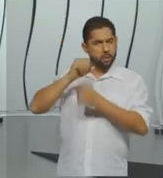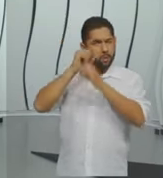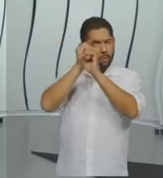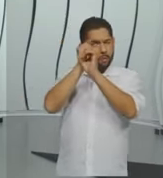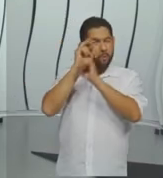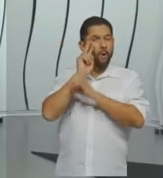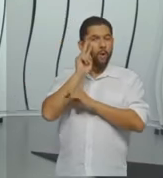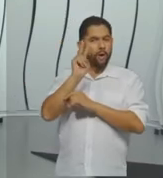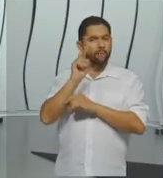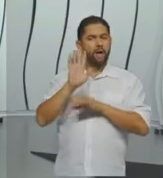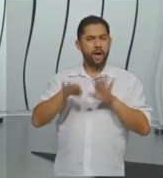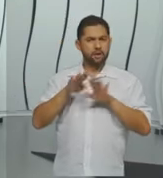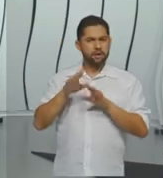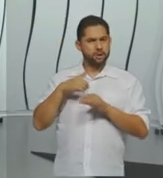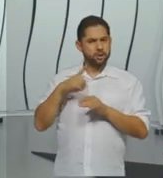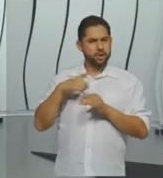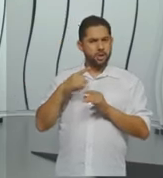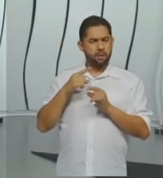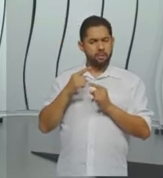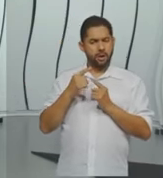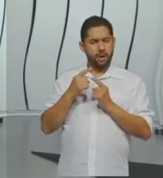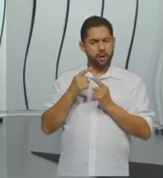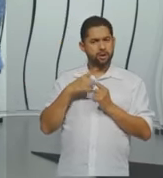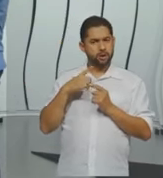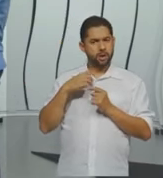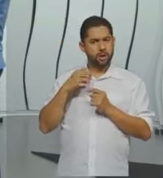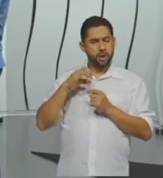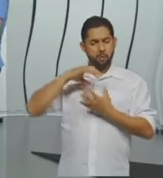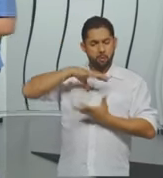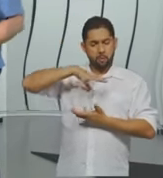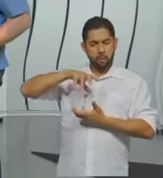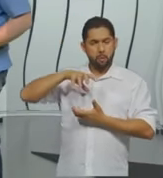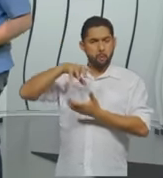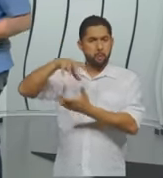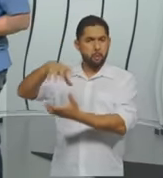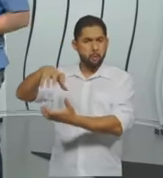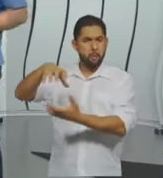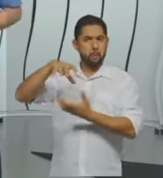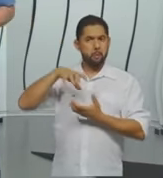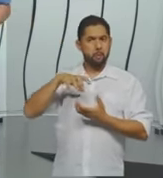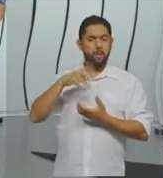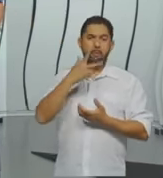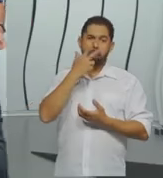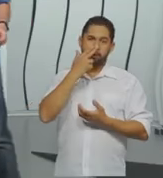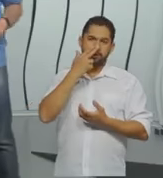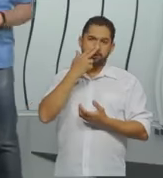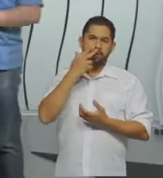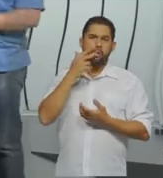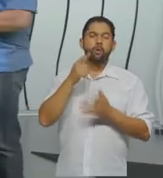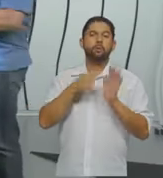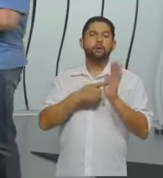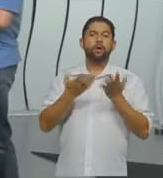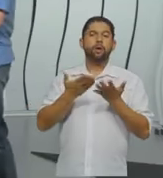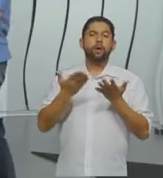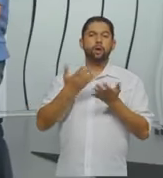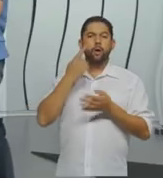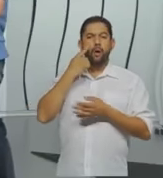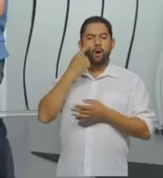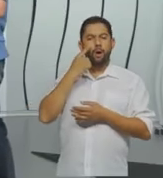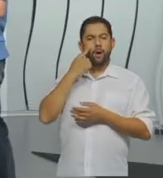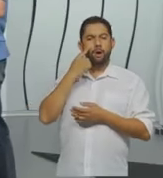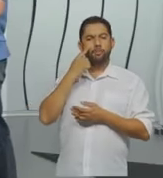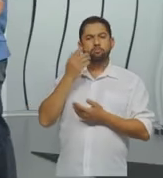se moviam para frente, ora se moviam para trás. Faziam um movimento parecido com esse aqui, que é o movimento de Marte,